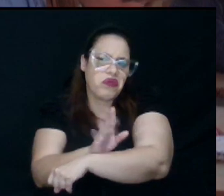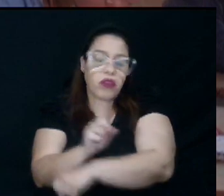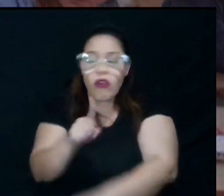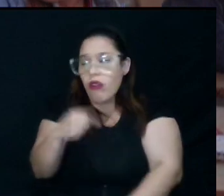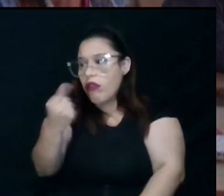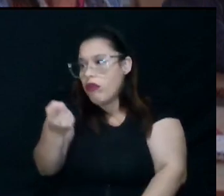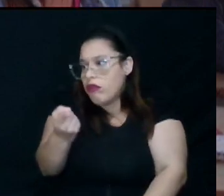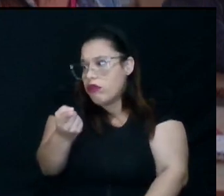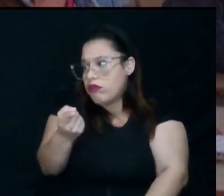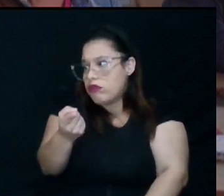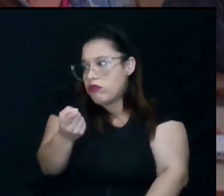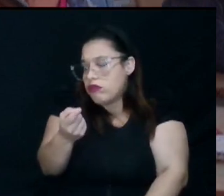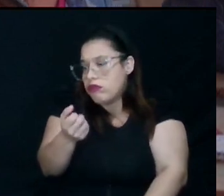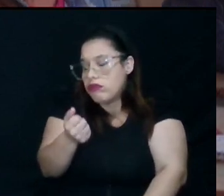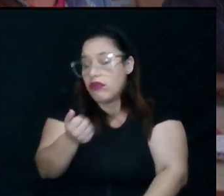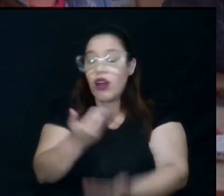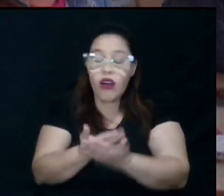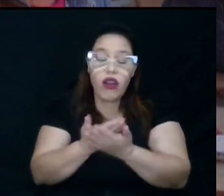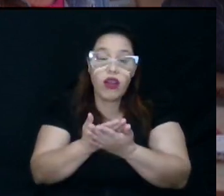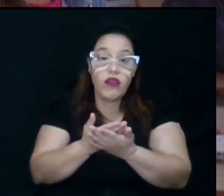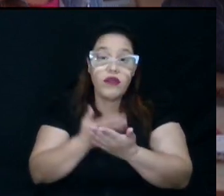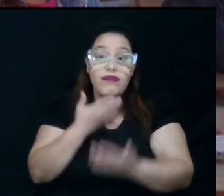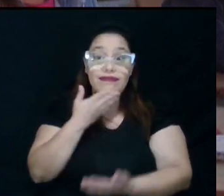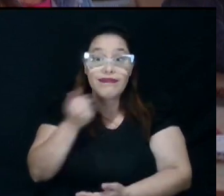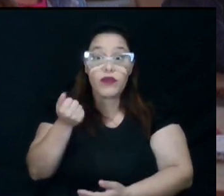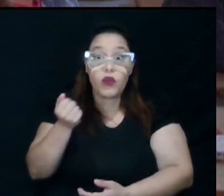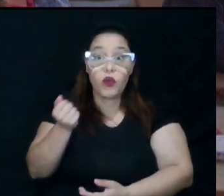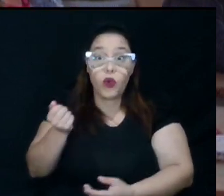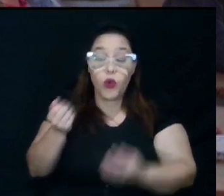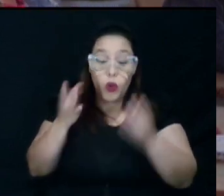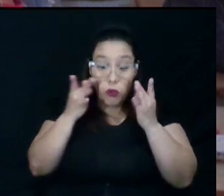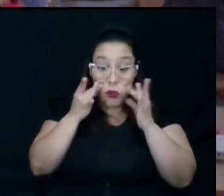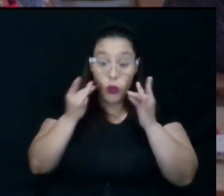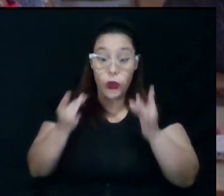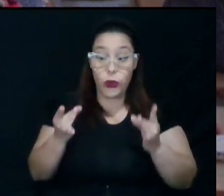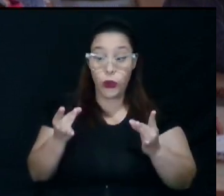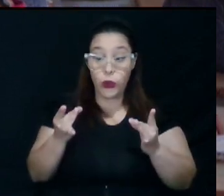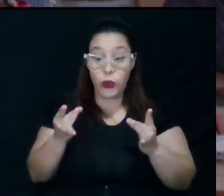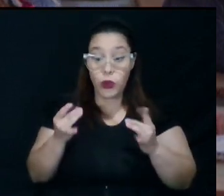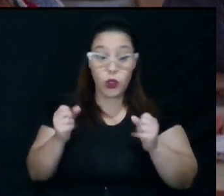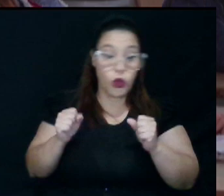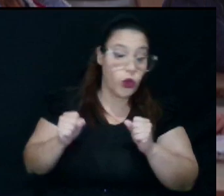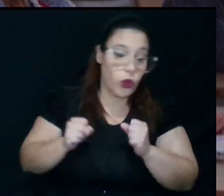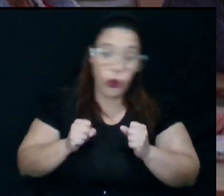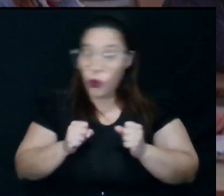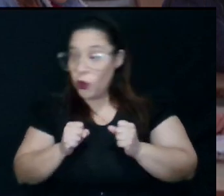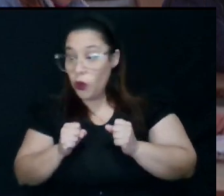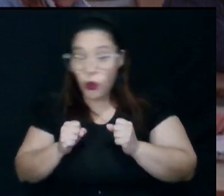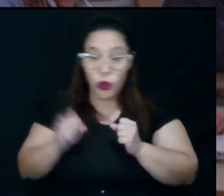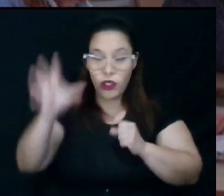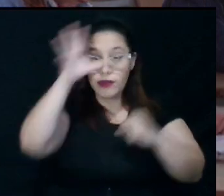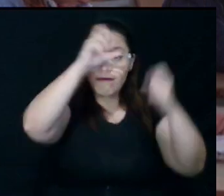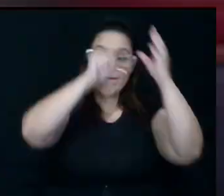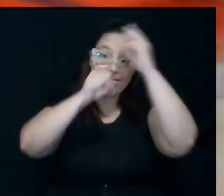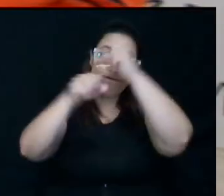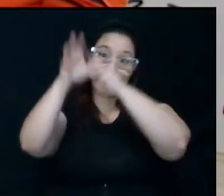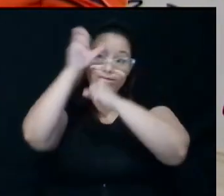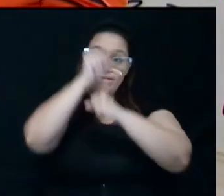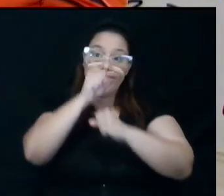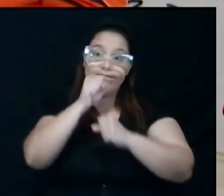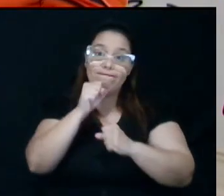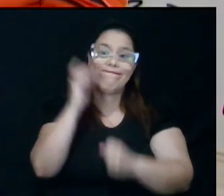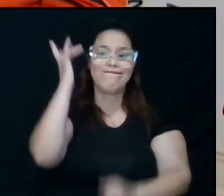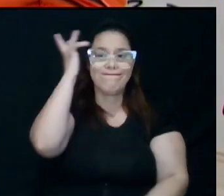aula fique mais dinâmica. Isso desperta um pouco nos alunos esse interesse em aprender algo que nem sempre é tão fácil, não